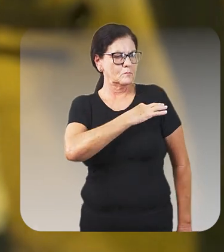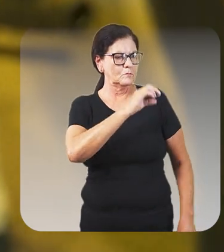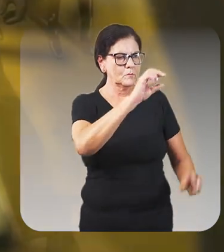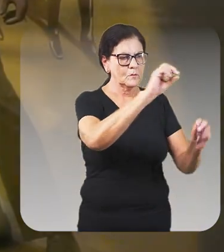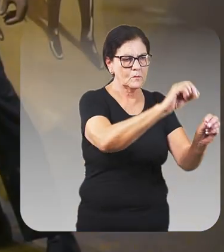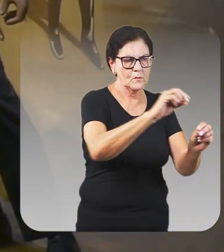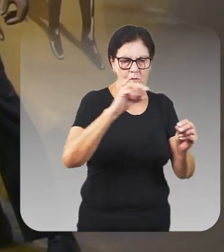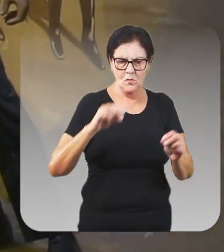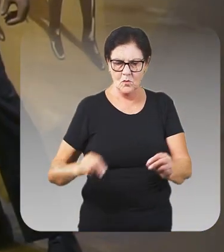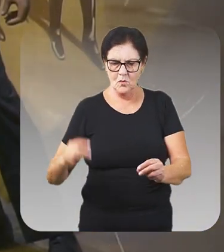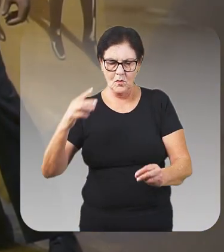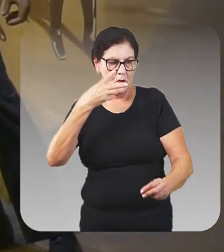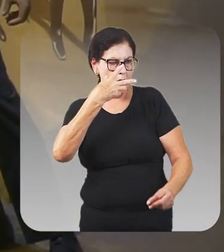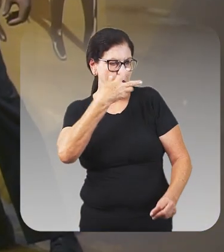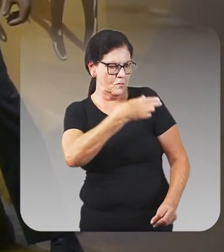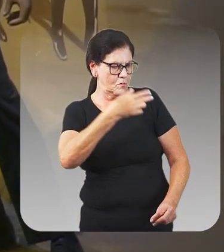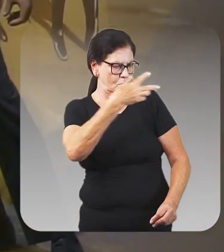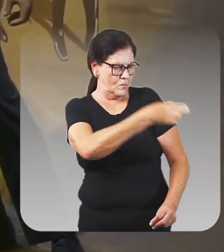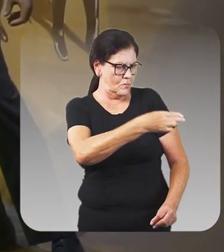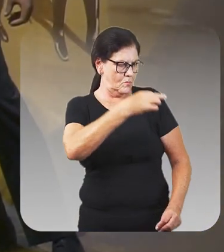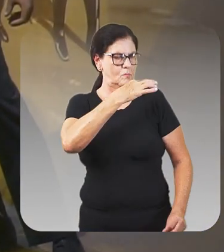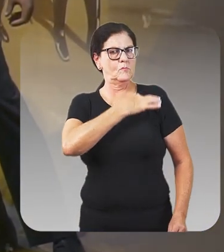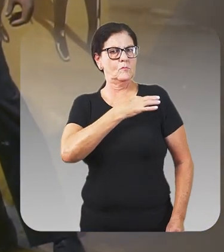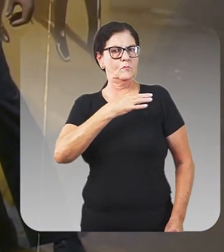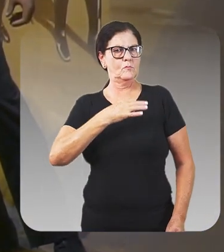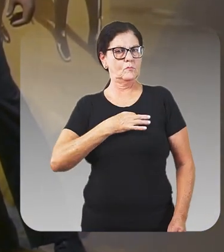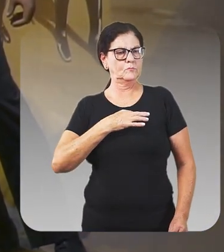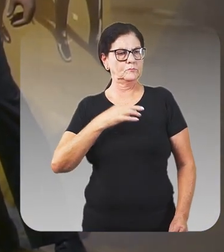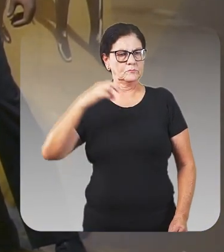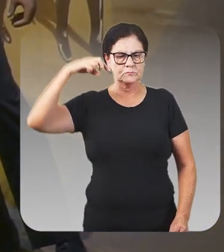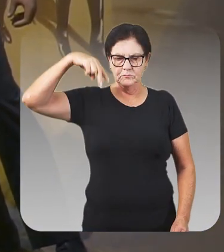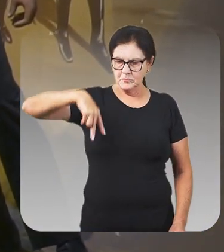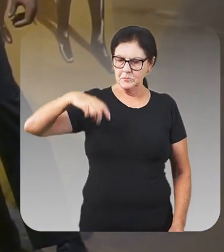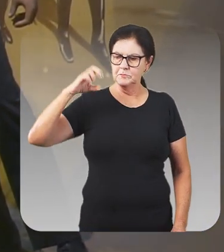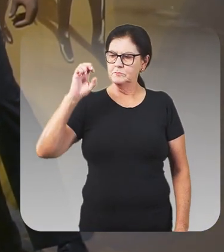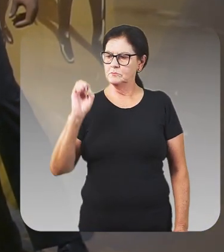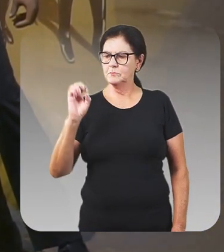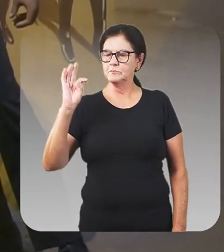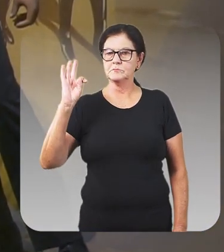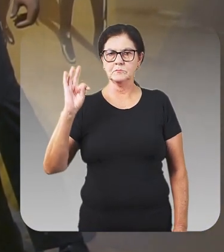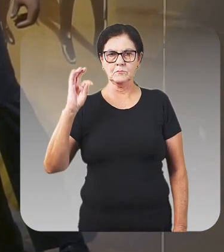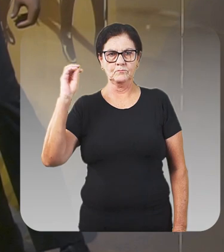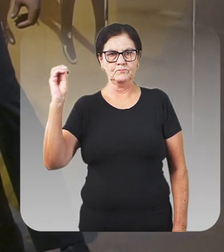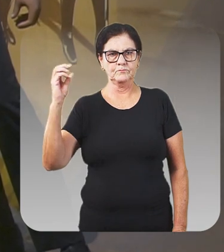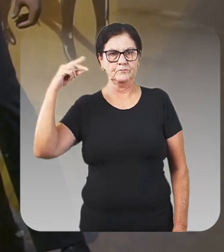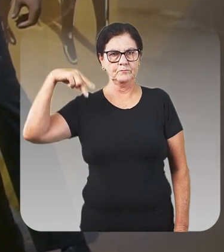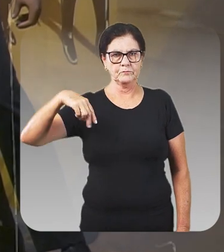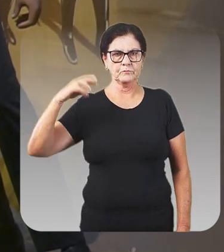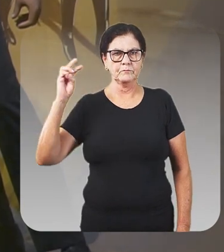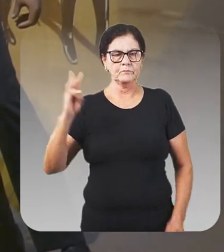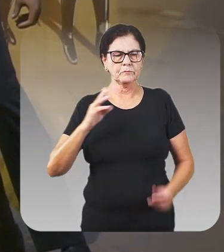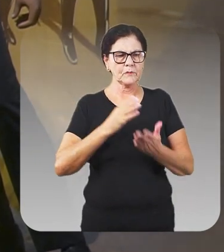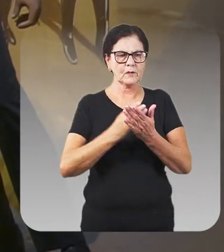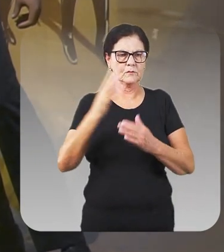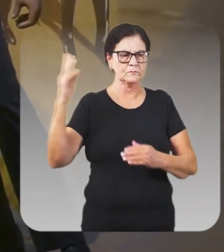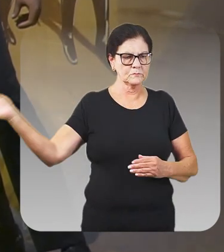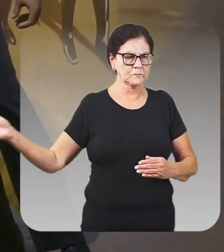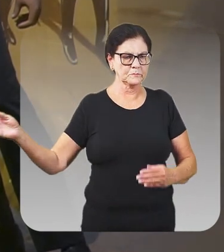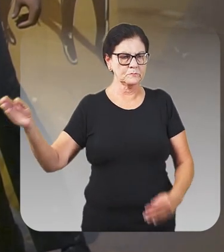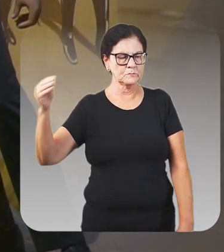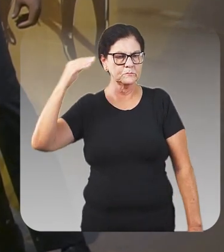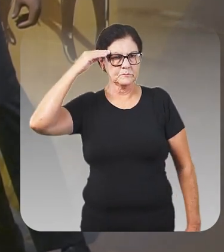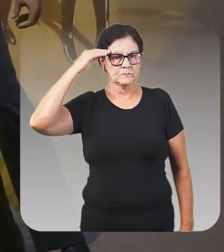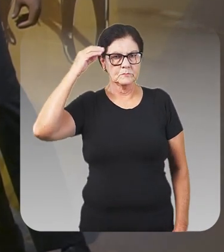à pátria. Ao meio-dia, Newton Prado e outros 17 companheiros deixaram o Forte Copacabana e marcharam